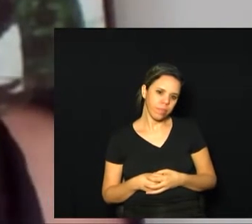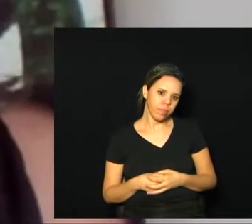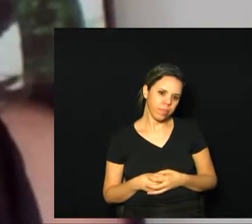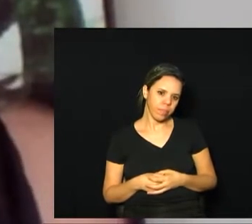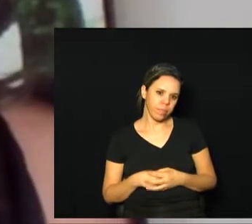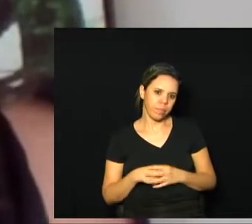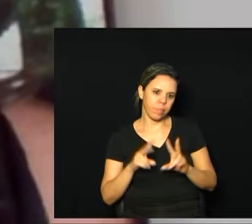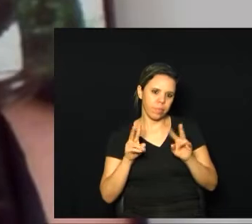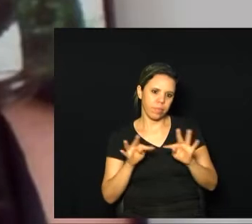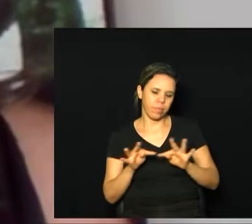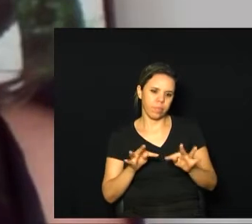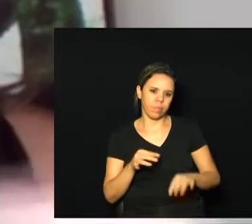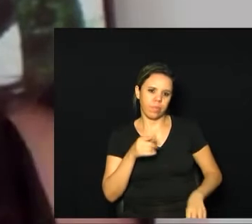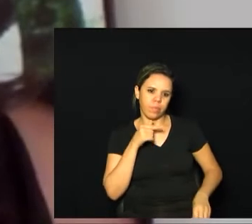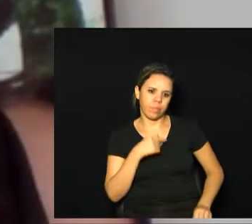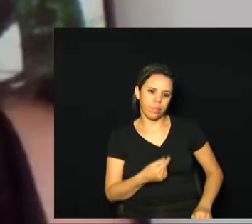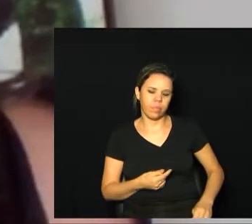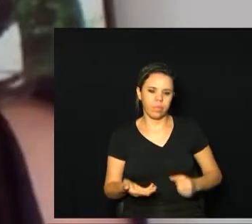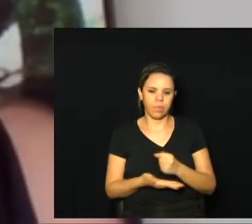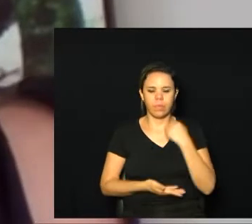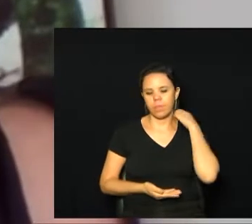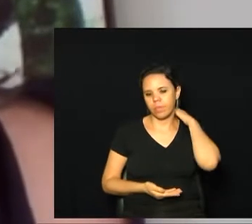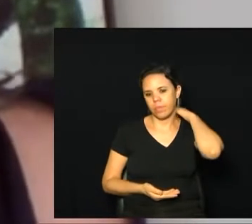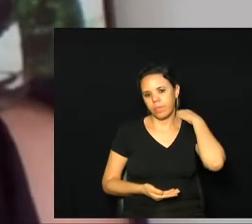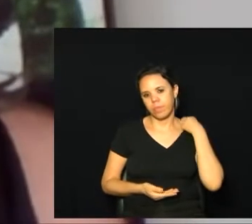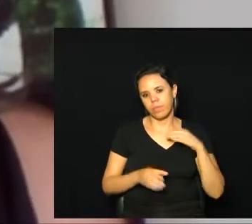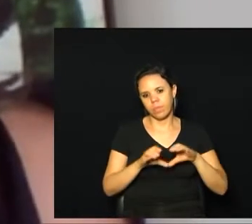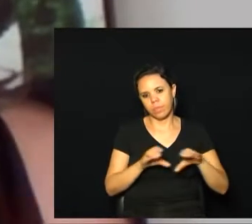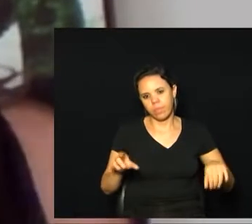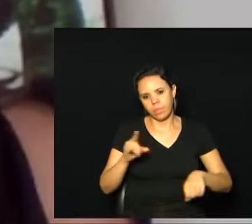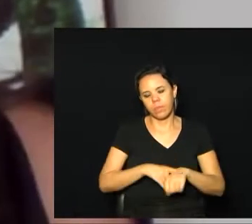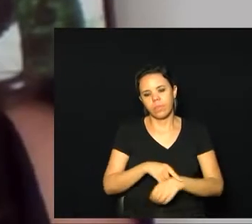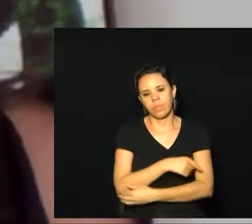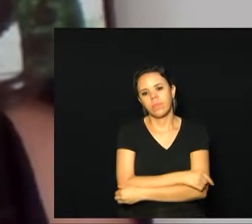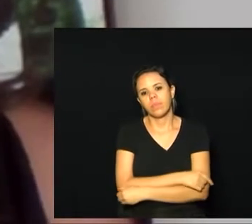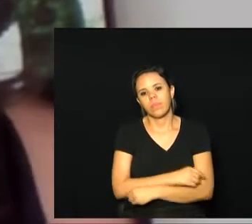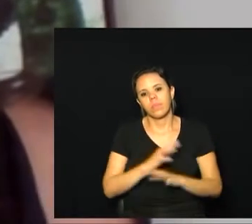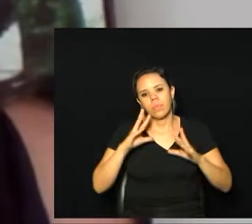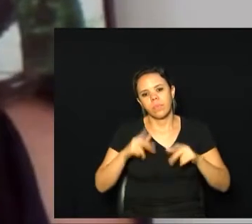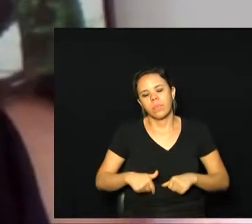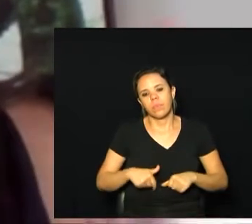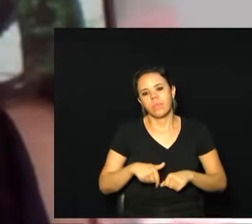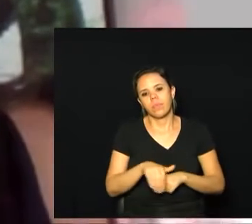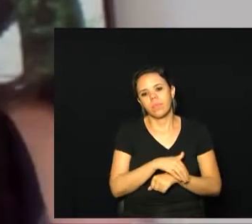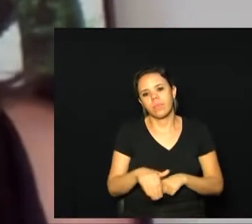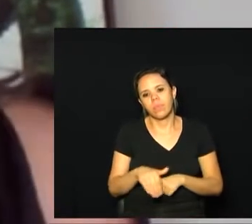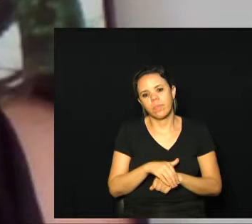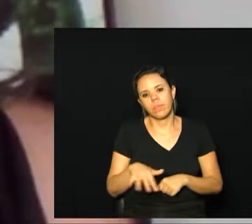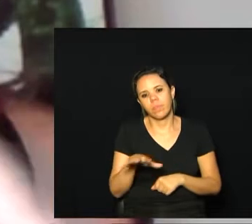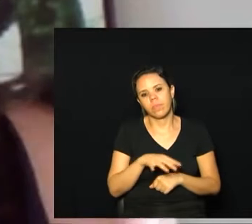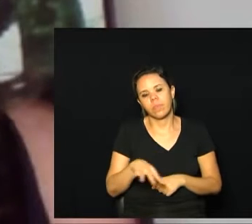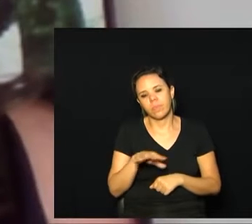a saneamento básico, né, que seria esgotamento sanitário, a limpeza urbana de um modo